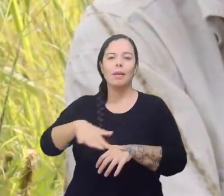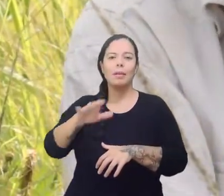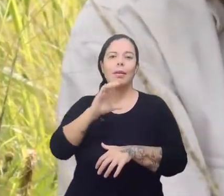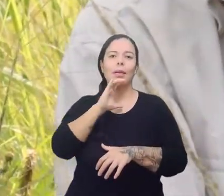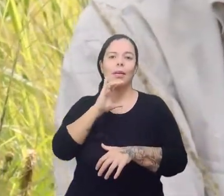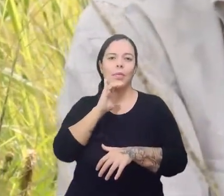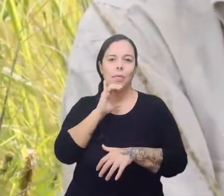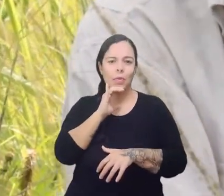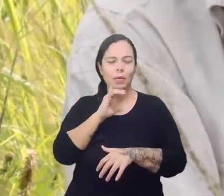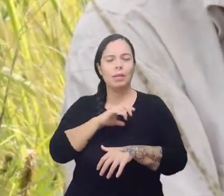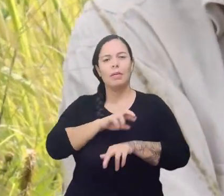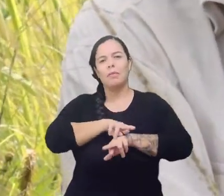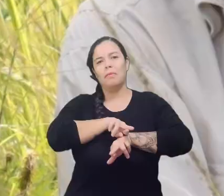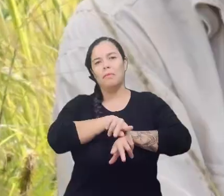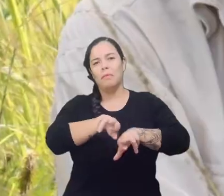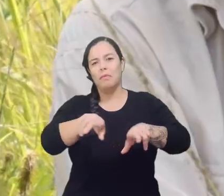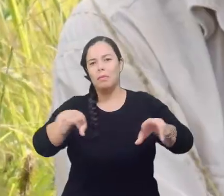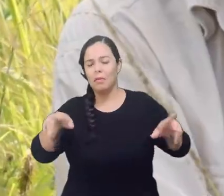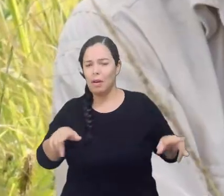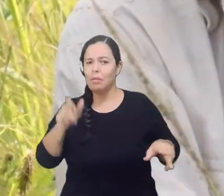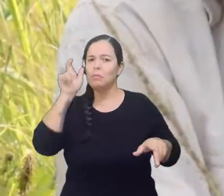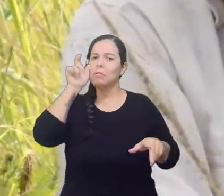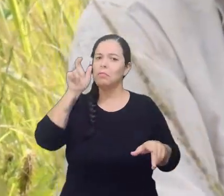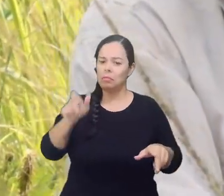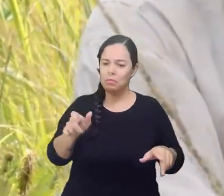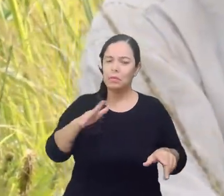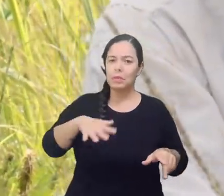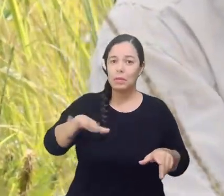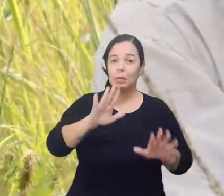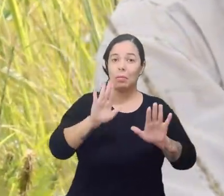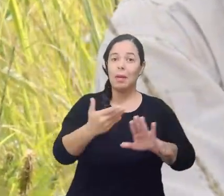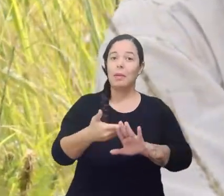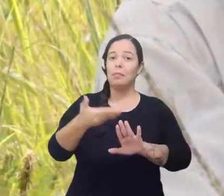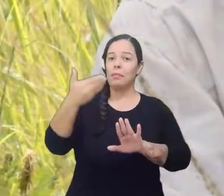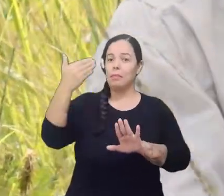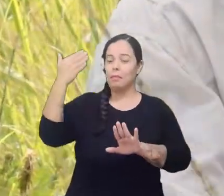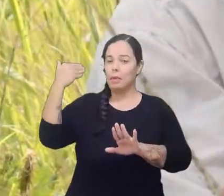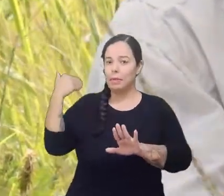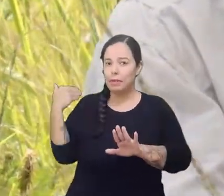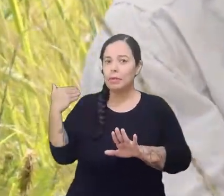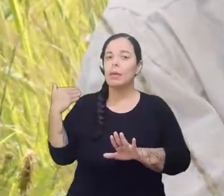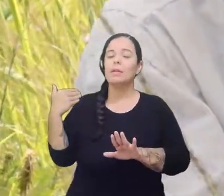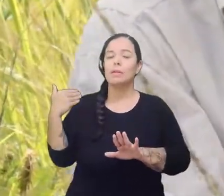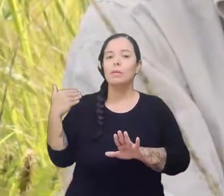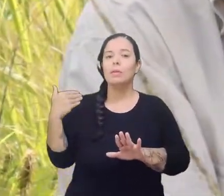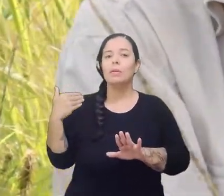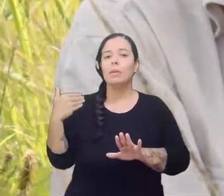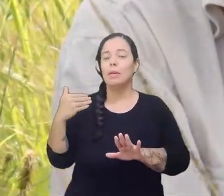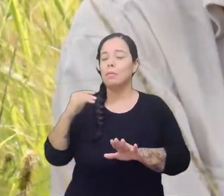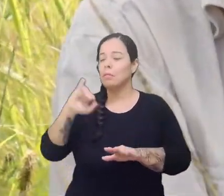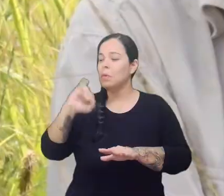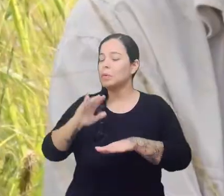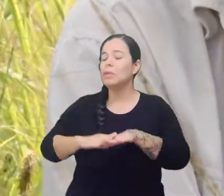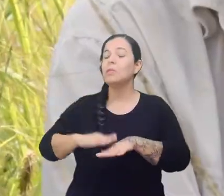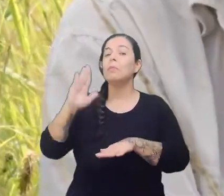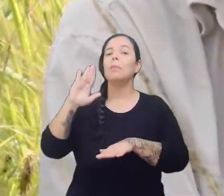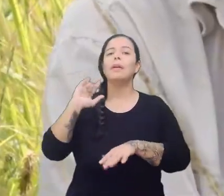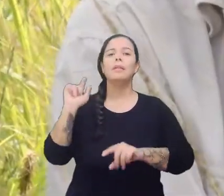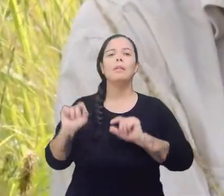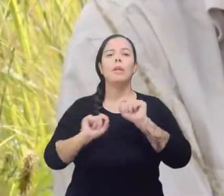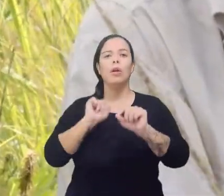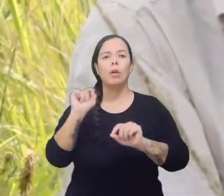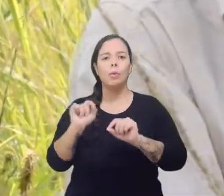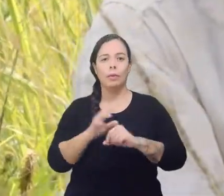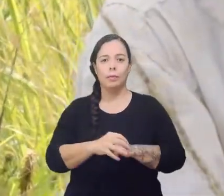interessantes, né? Mas na época, a questão relevante é que ela mandou analisar carvões e ela obteve